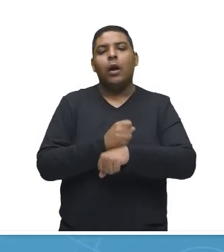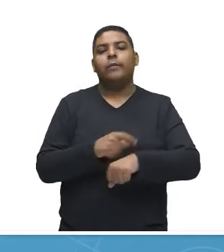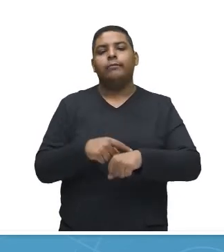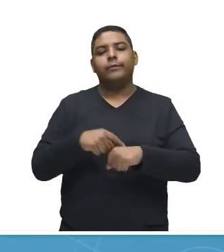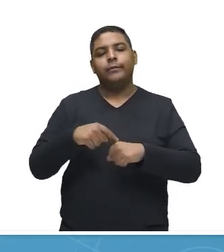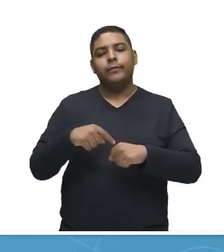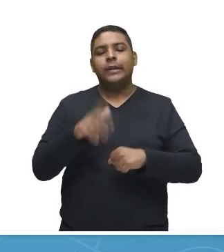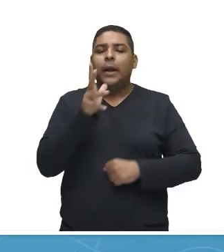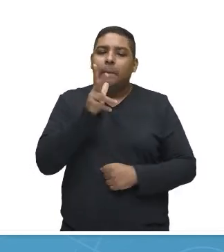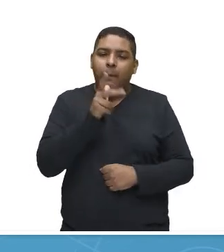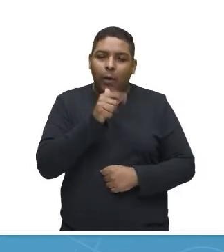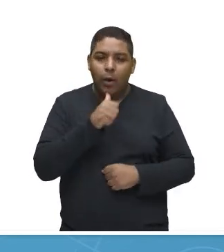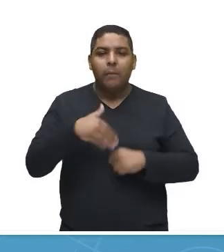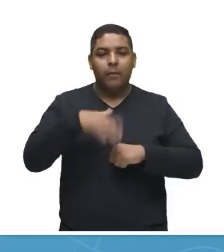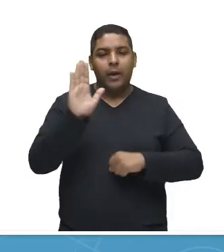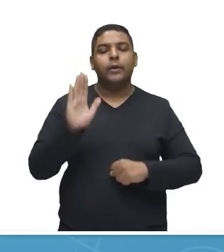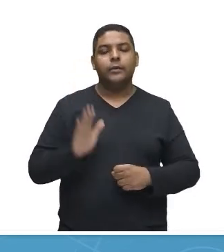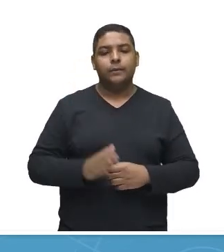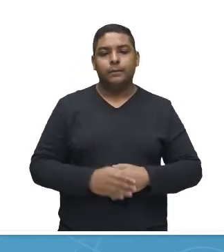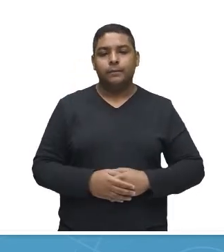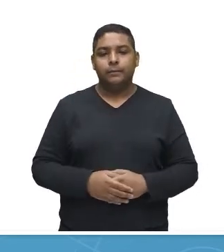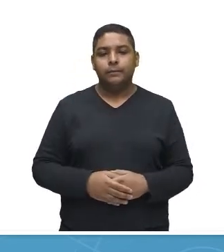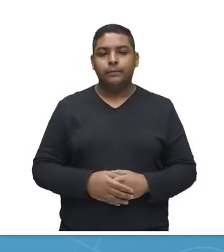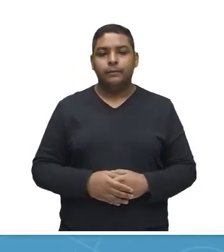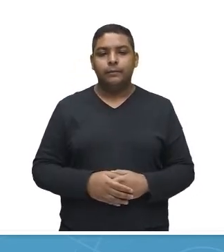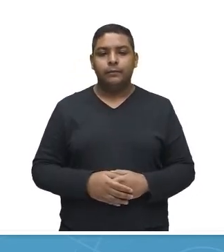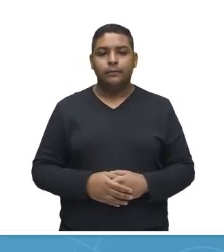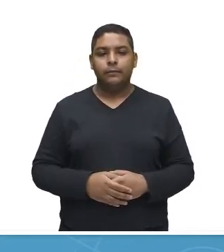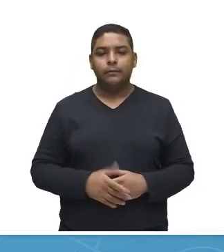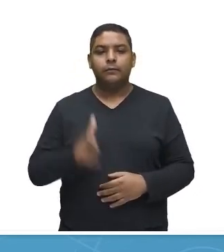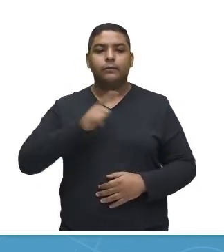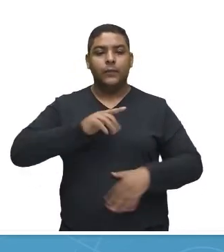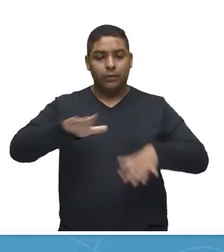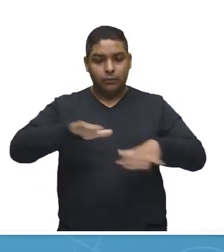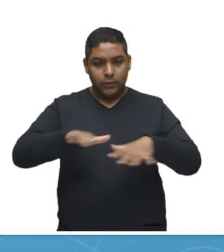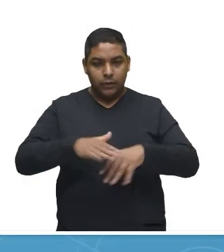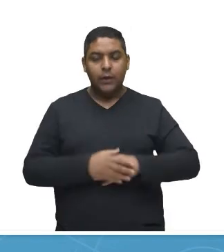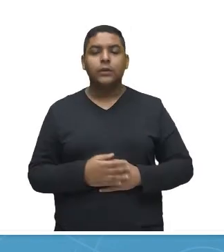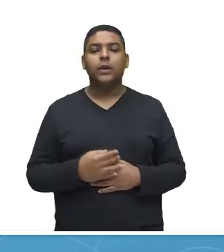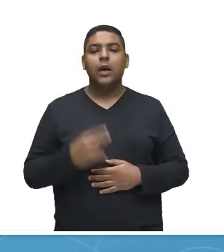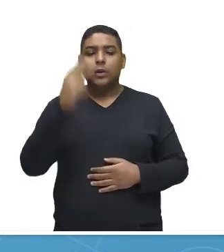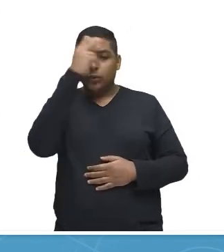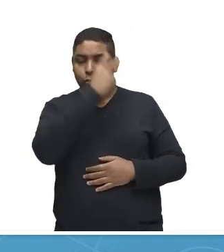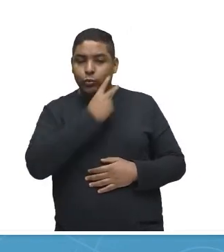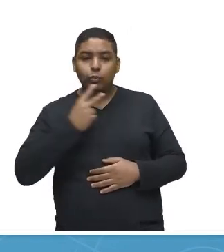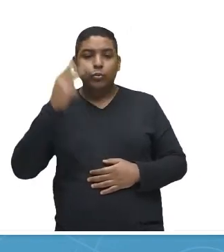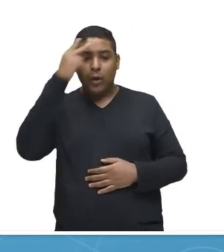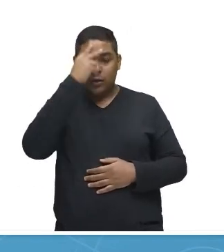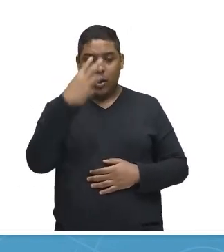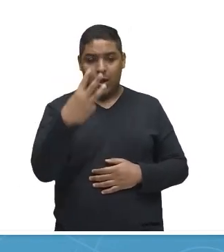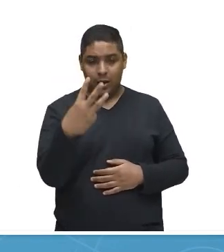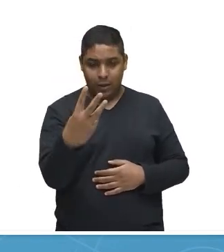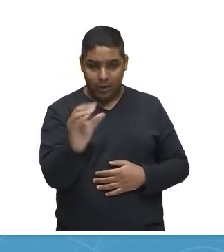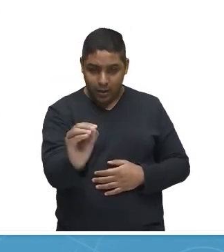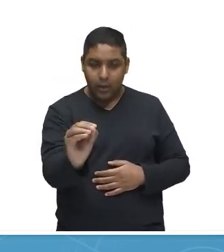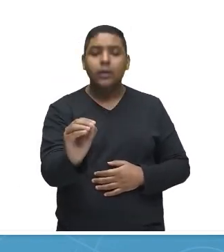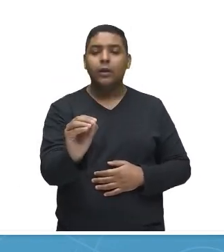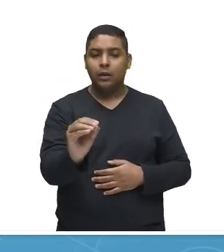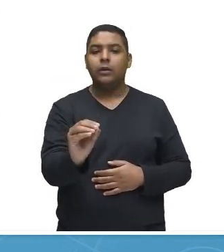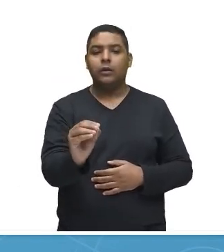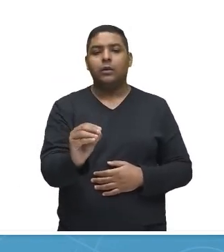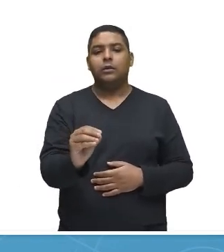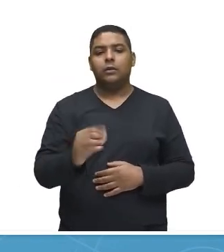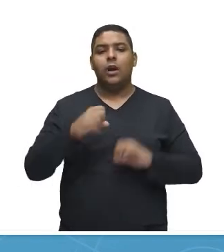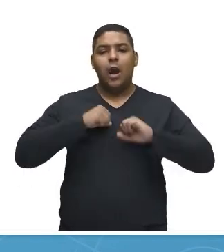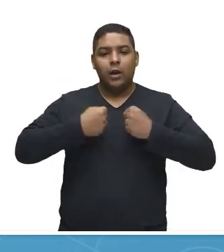efetuá-las, tá? Para fazê-las. A frequência deve ser de 2 horas e 30 de atividade moderada, tá? Isso aqui a